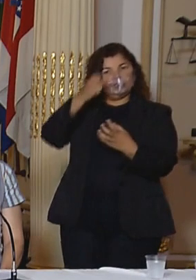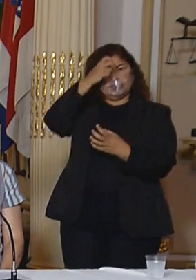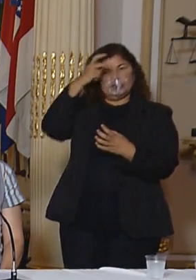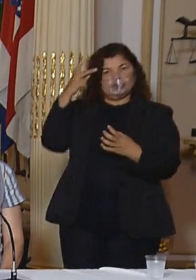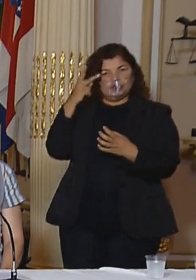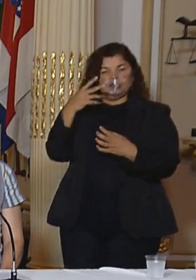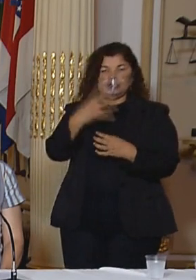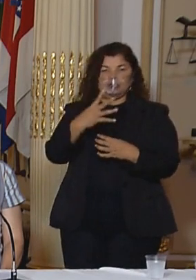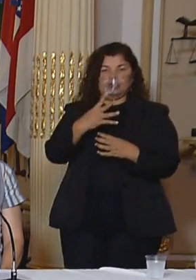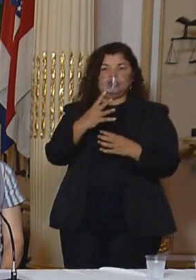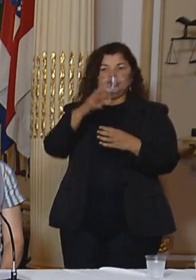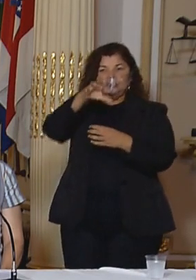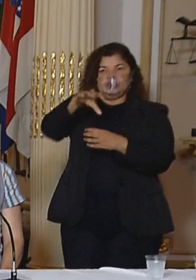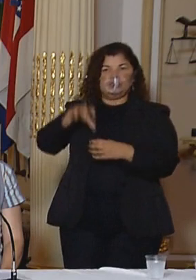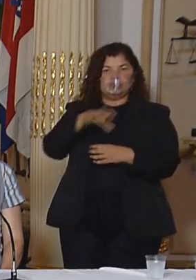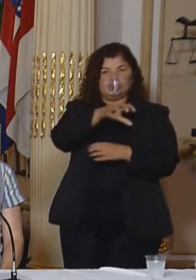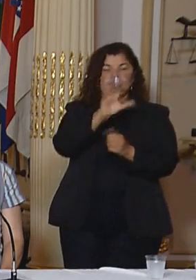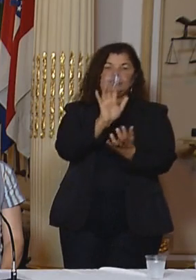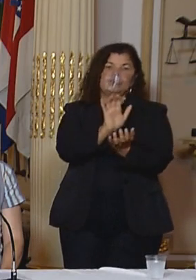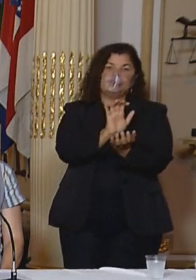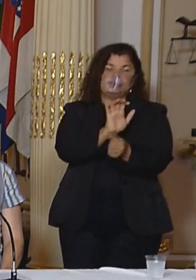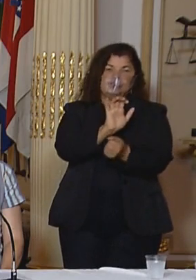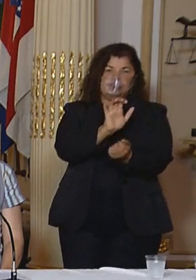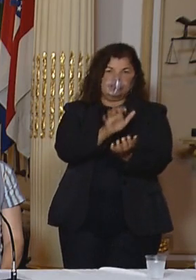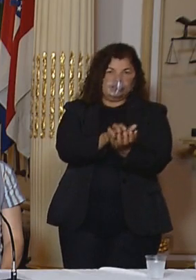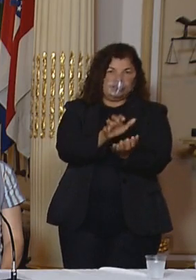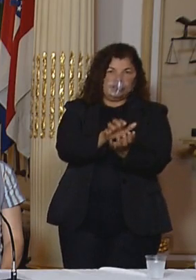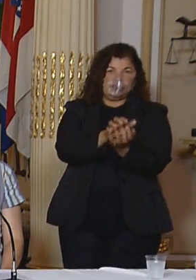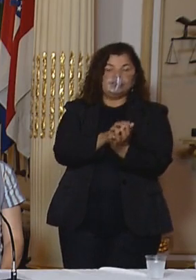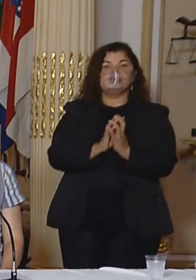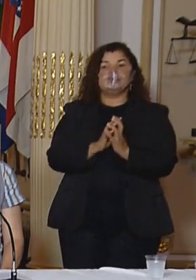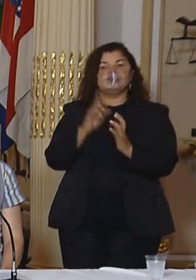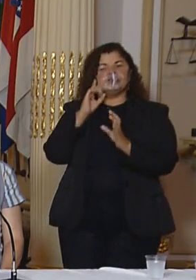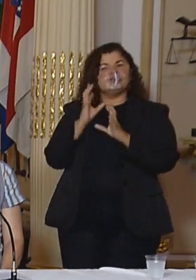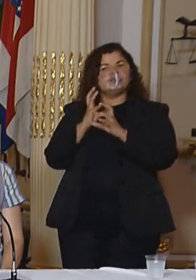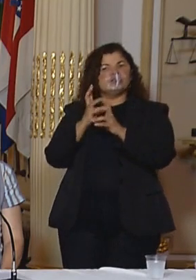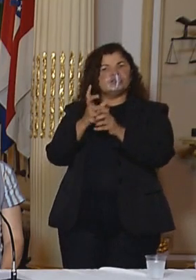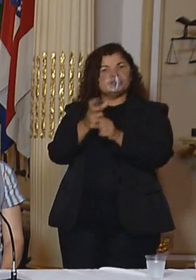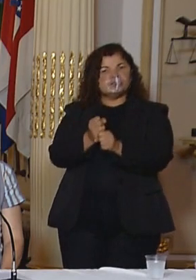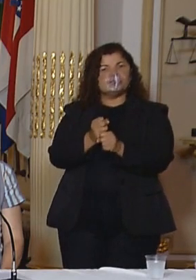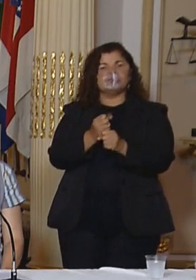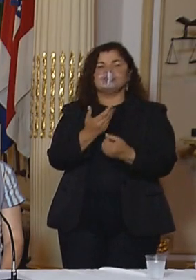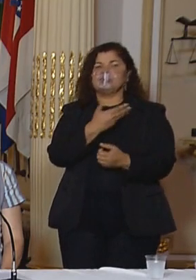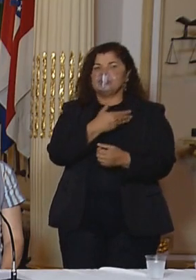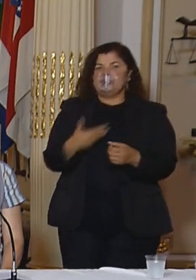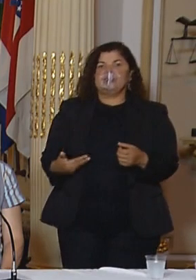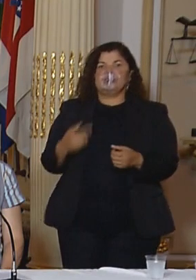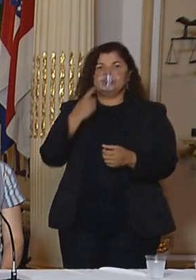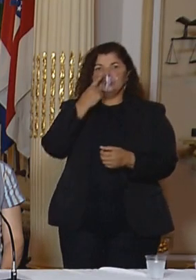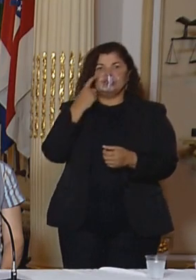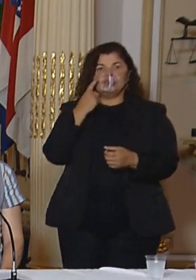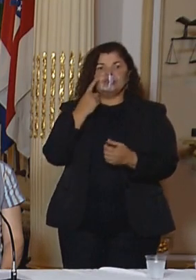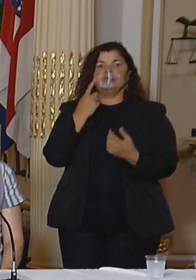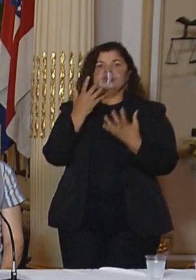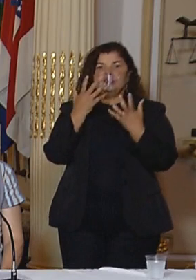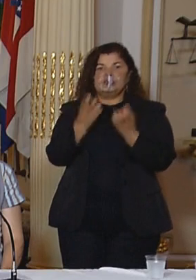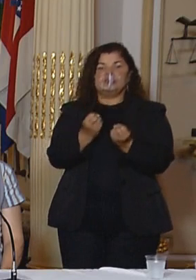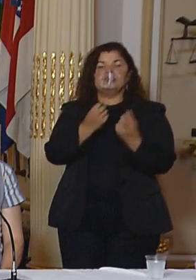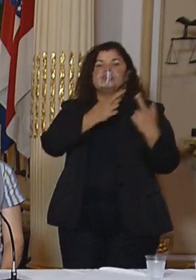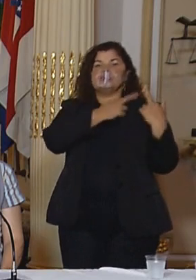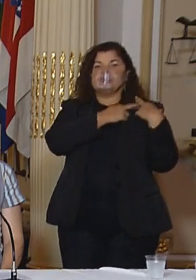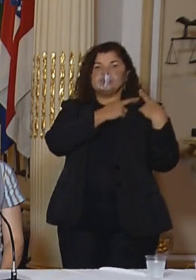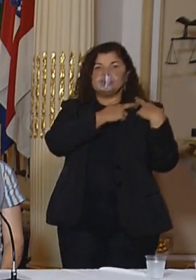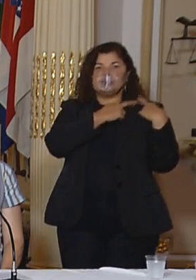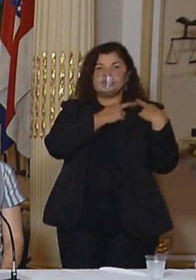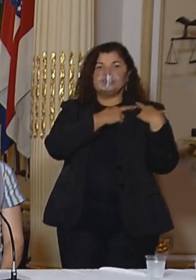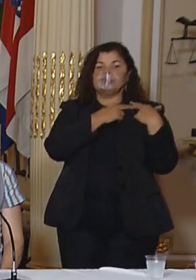macro-regiões, a partir de todos os dados, e o governador Paulo Câmara, ele se comprometeu a fazer cada vez mais,